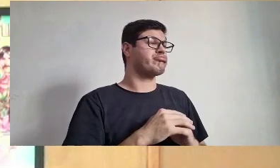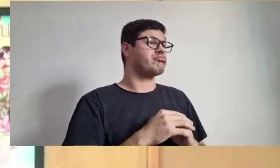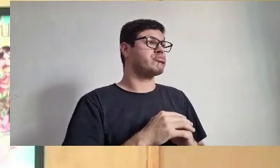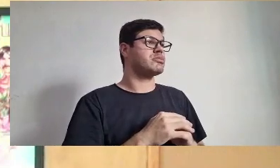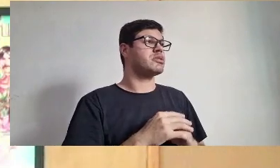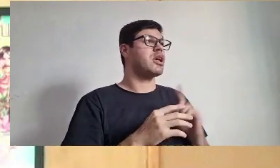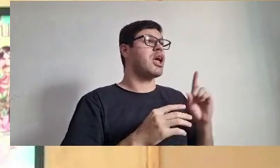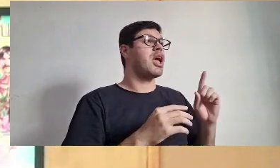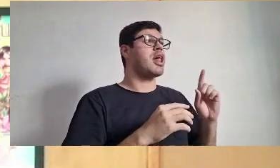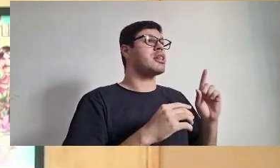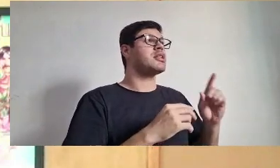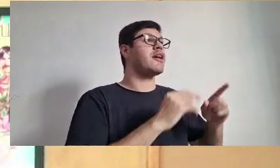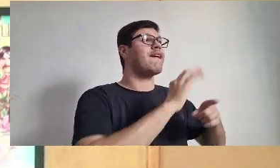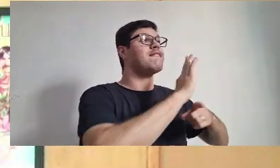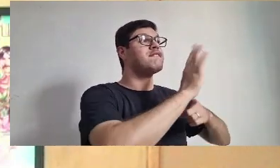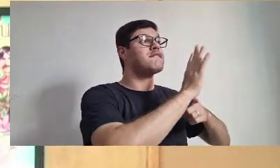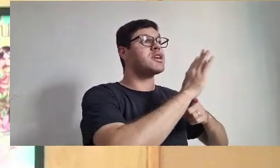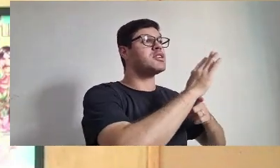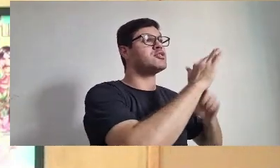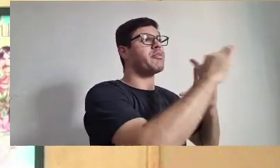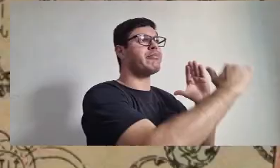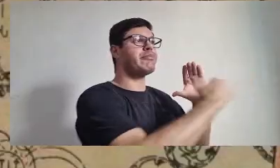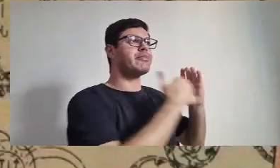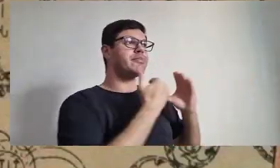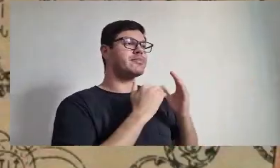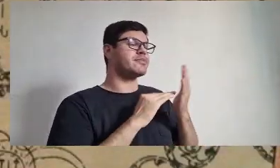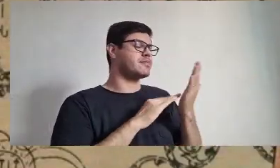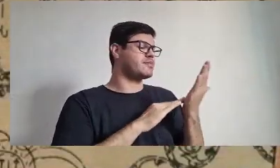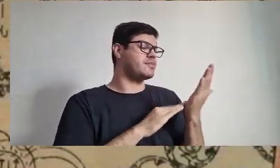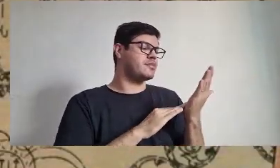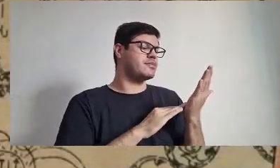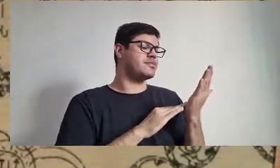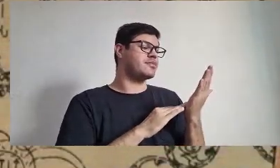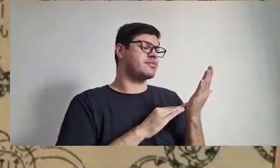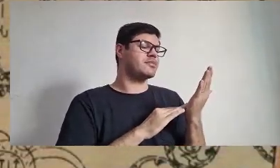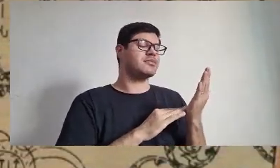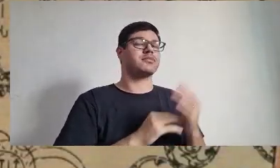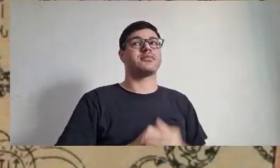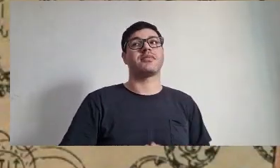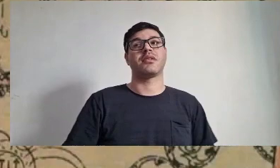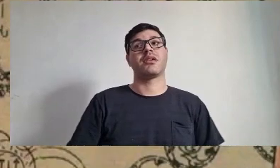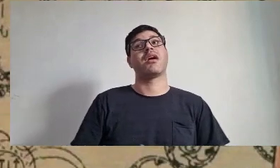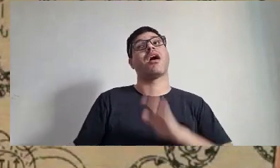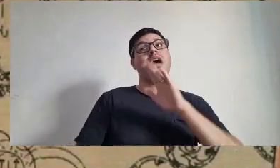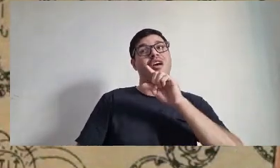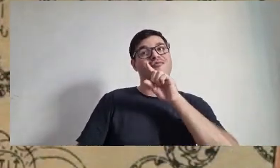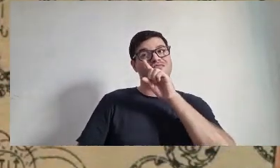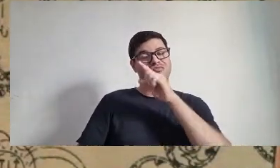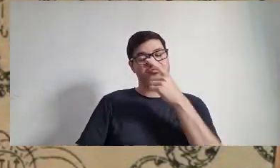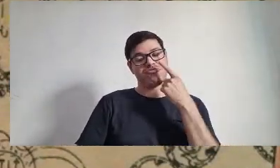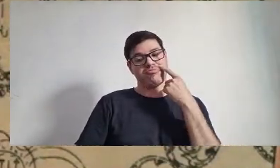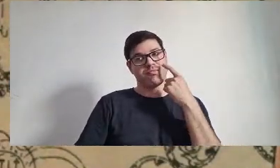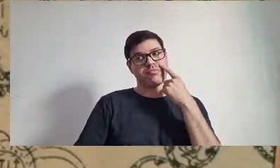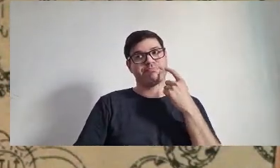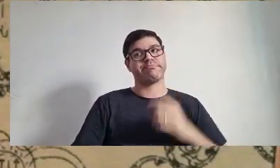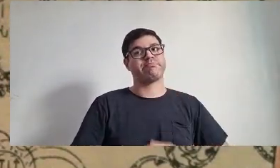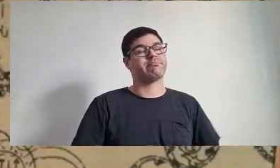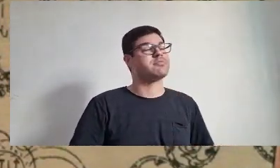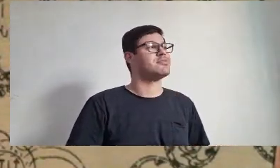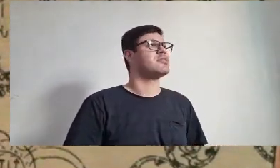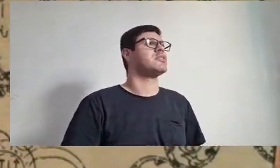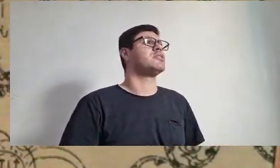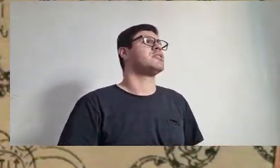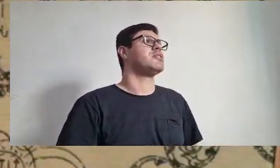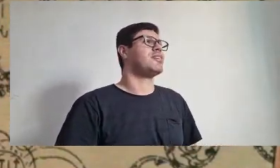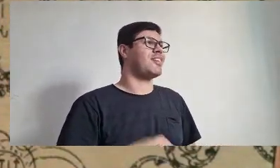um vídeo para mim e ela falou, papai vai chorar. Eu não chorei, mas eu fiquei todo arrepiado de